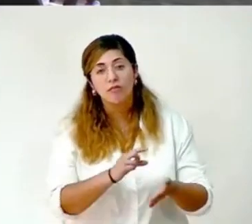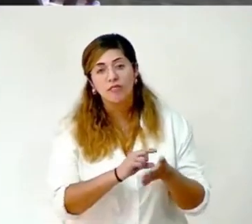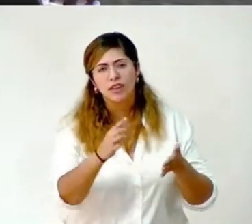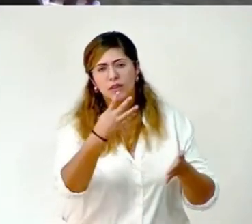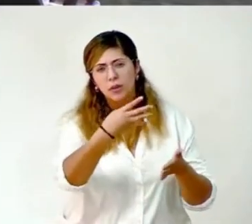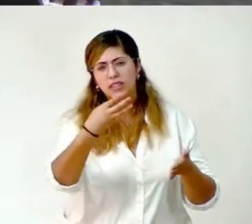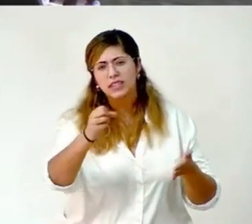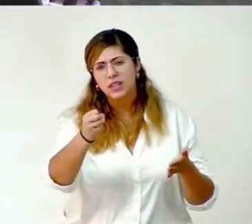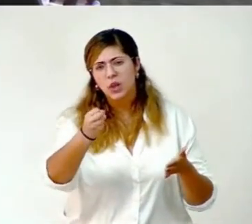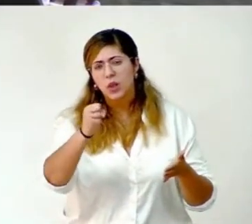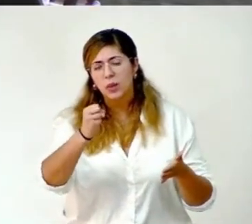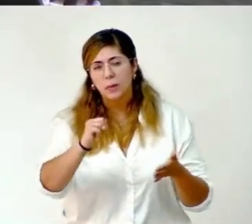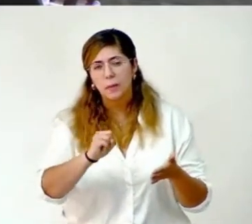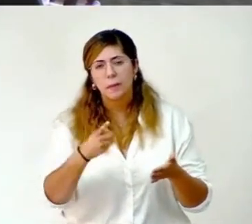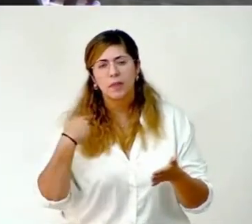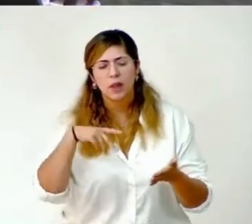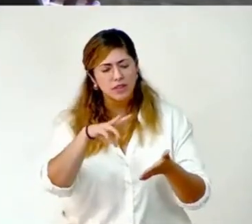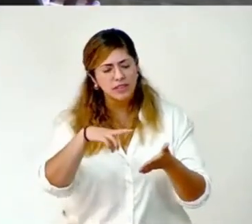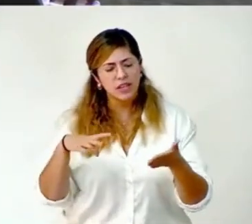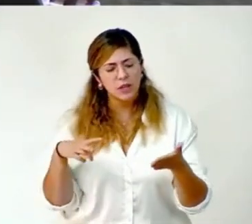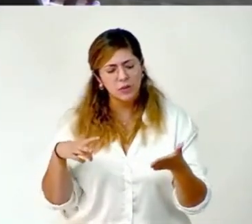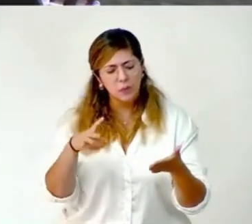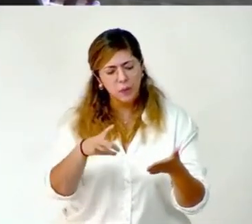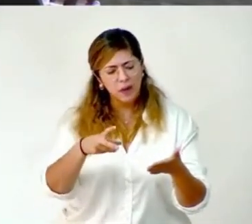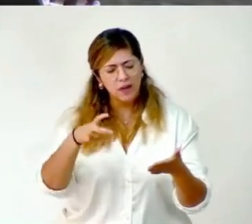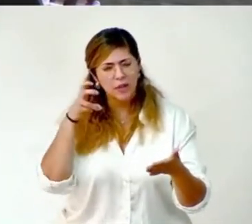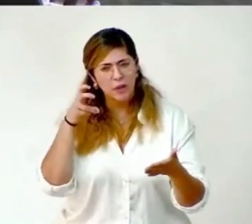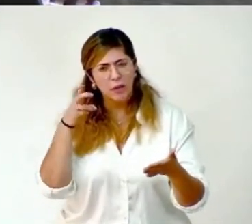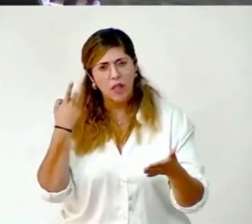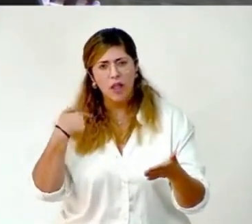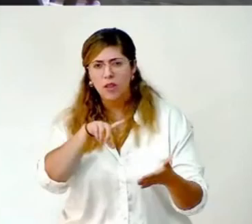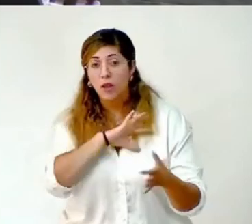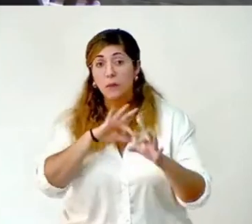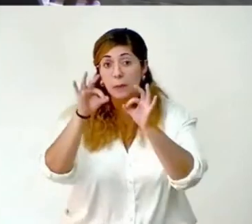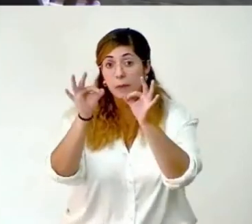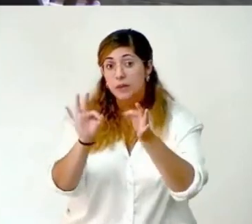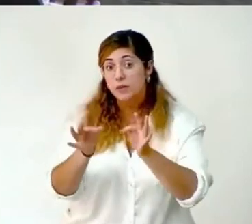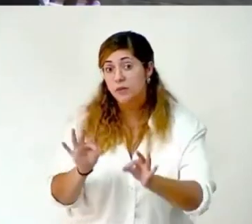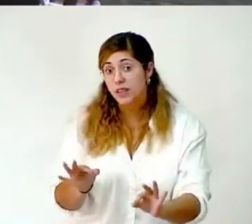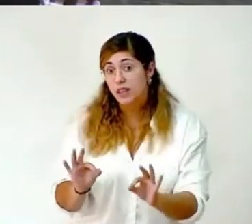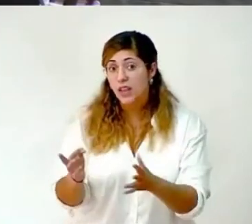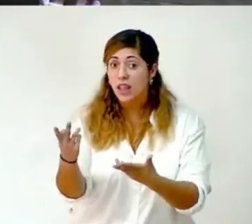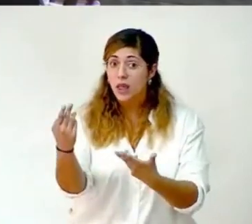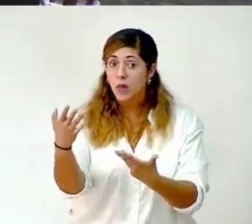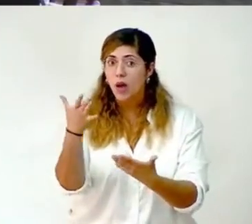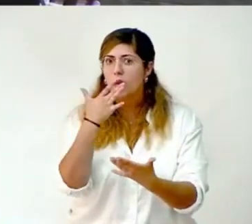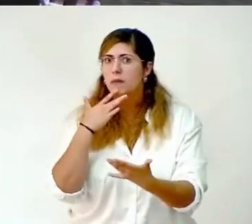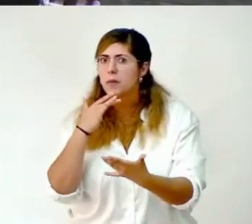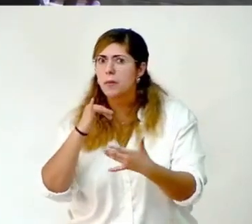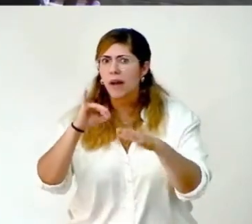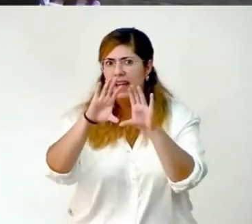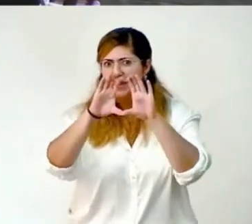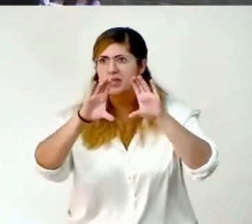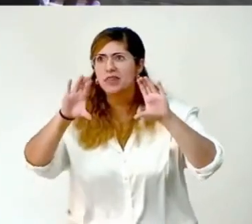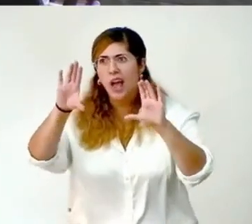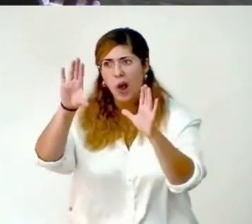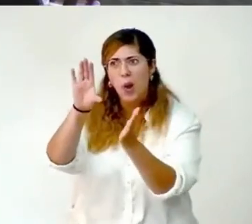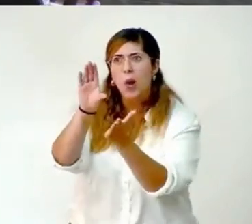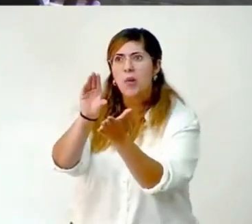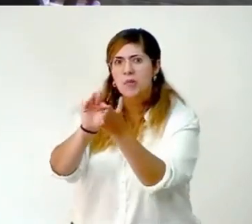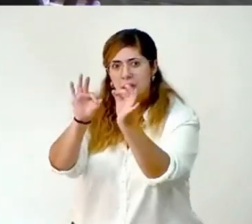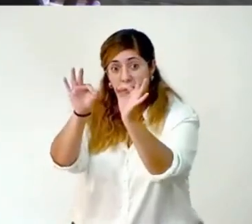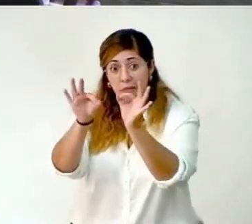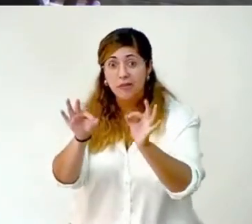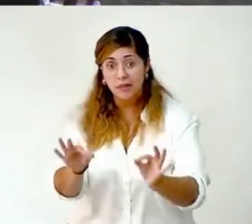vosso Pai Celeste, e nós precisamos entender que aqui não há uma exigência de uma perfeição